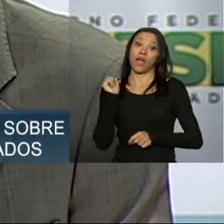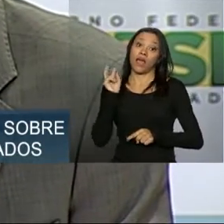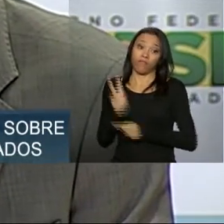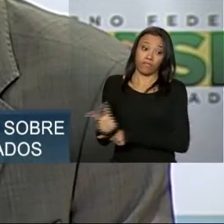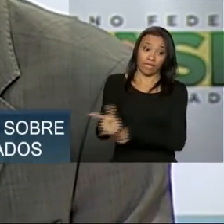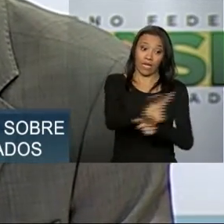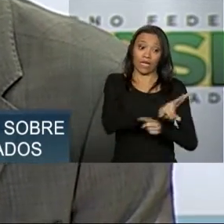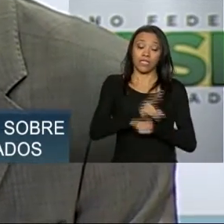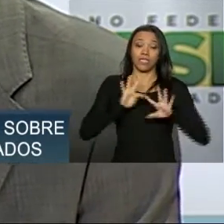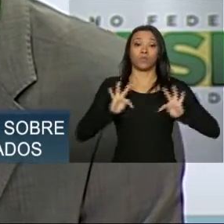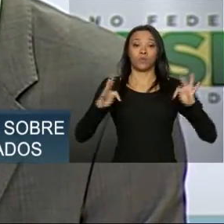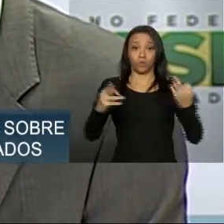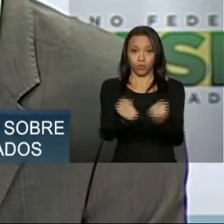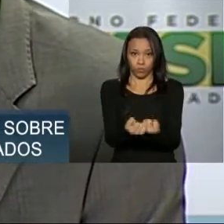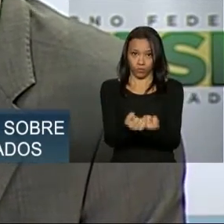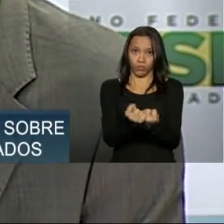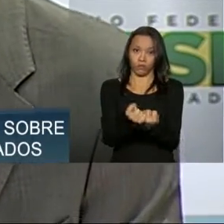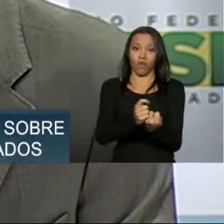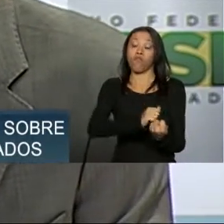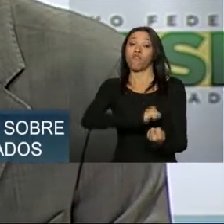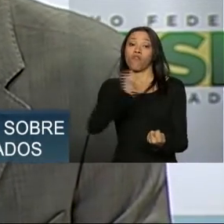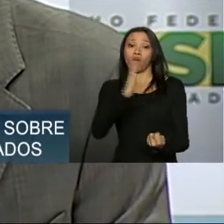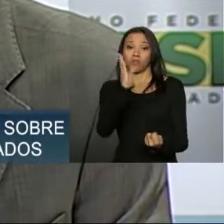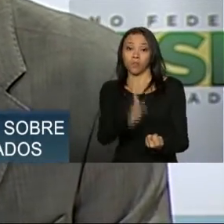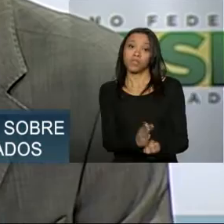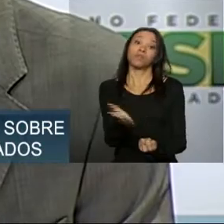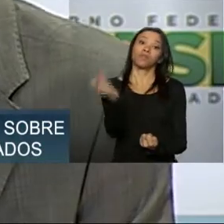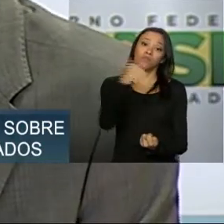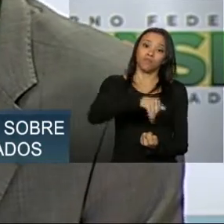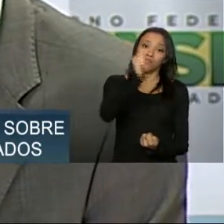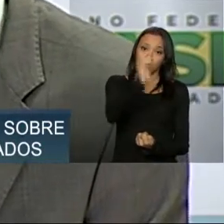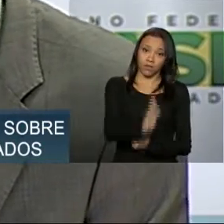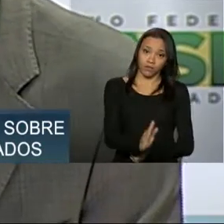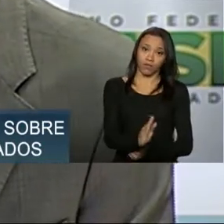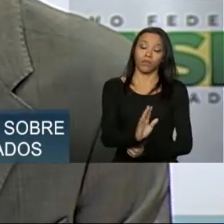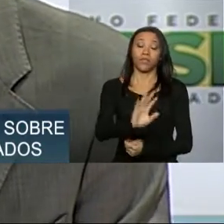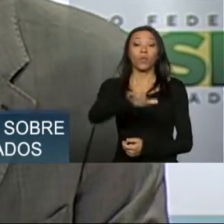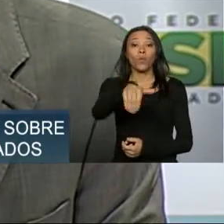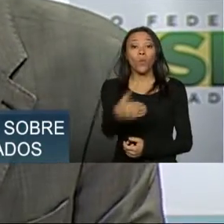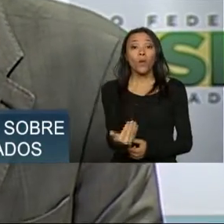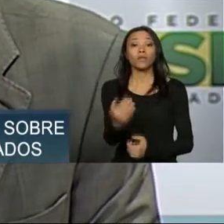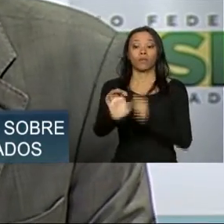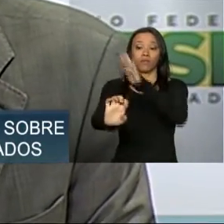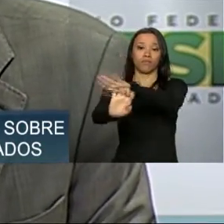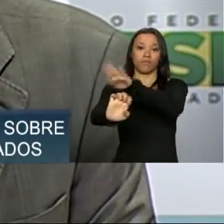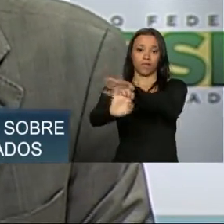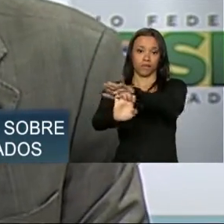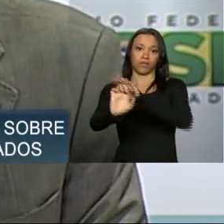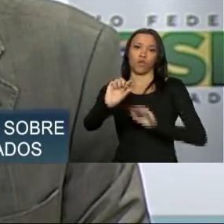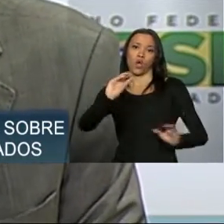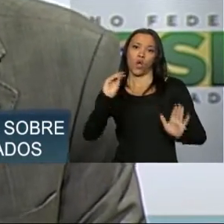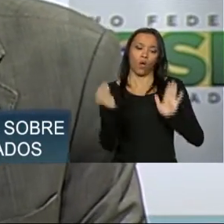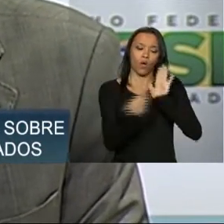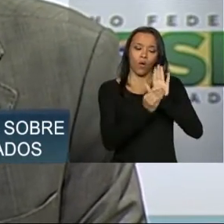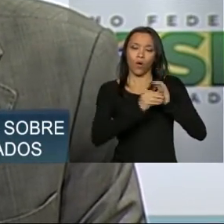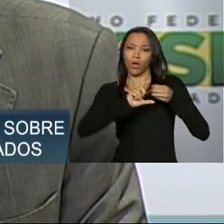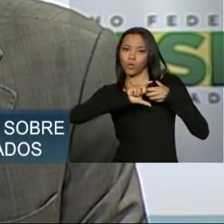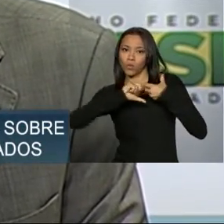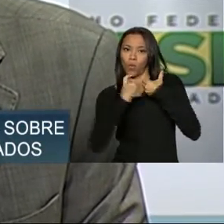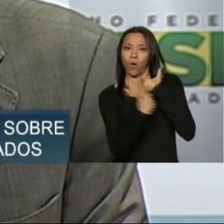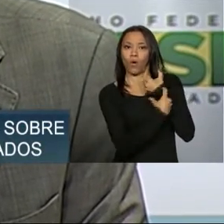indústria coloca no seu rótulo que ela diminuiu, ela tem a obrigação de diminuir, porque senão ela fica